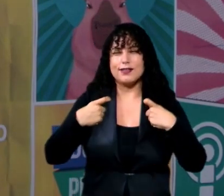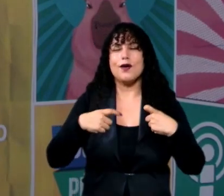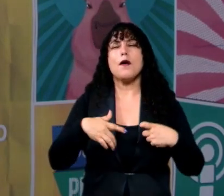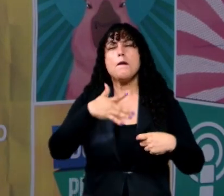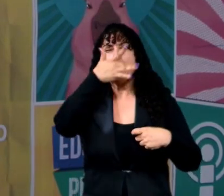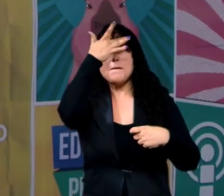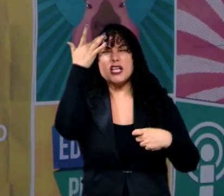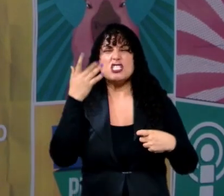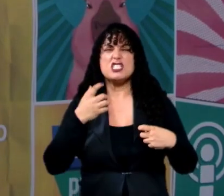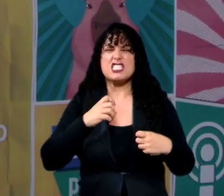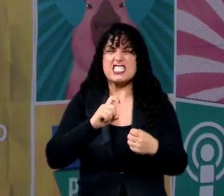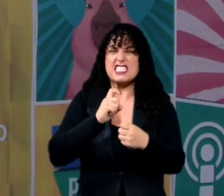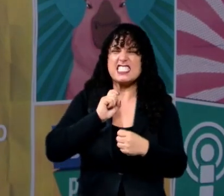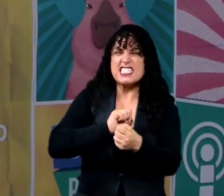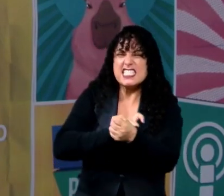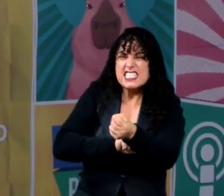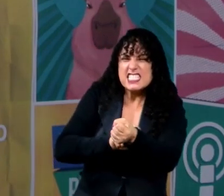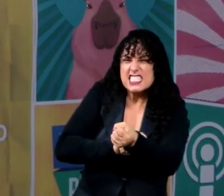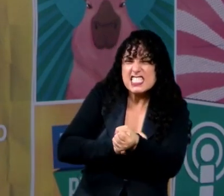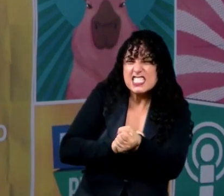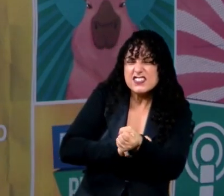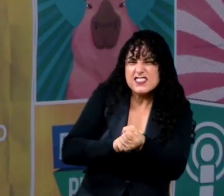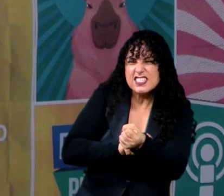enfesadas. Cheias de fezes.